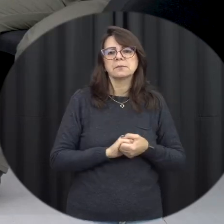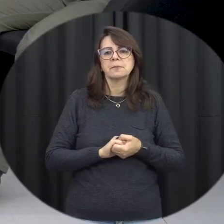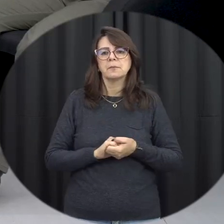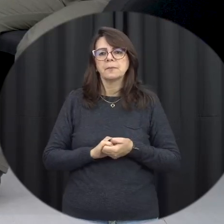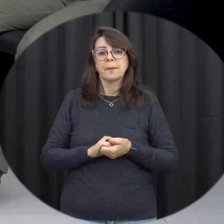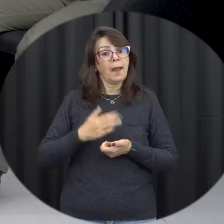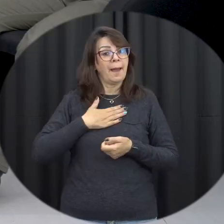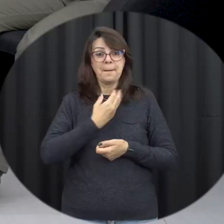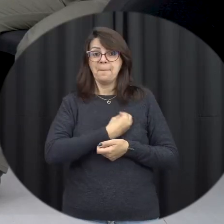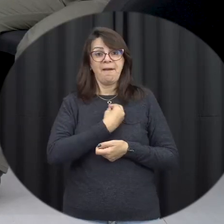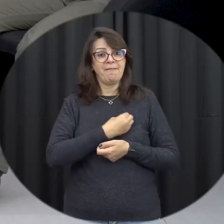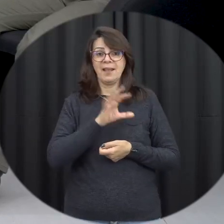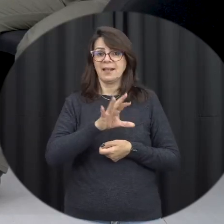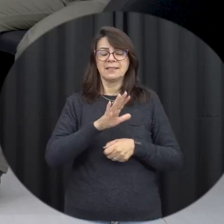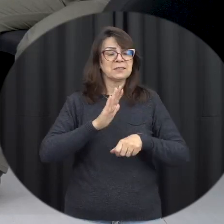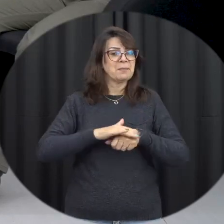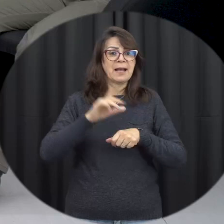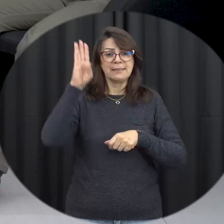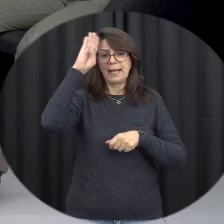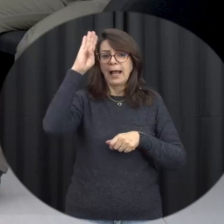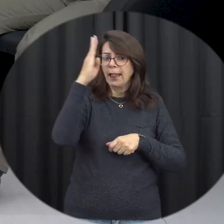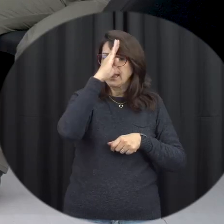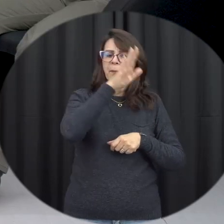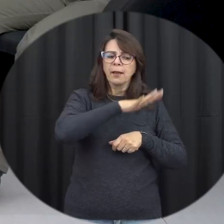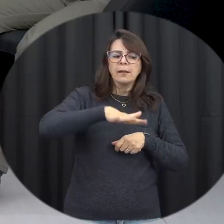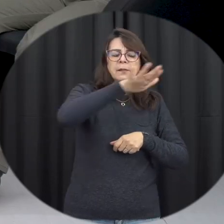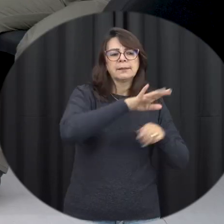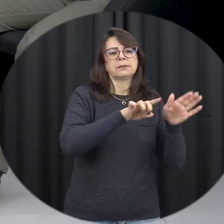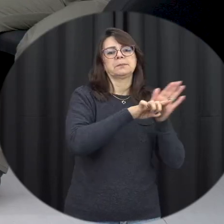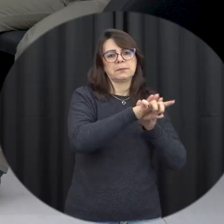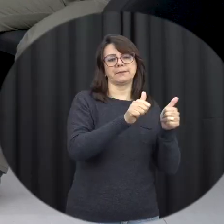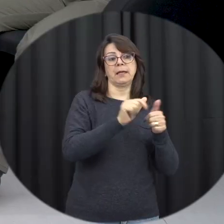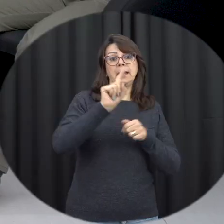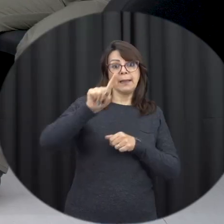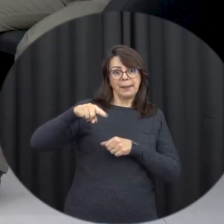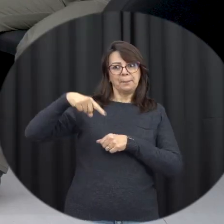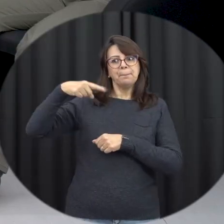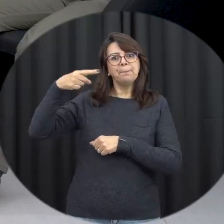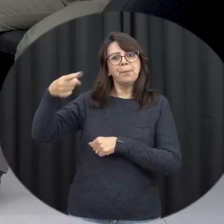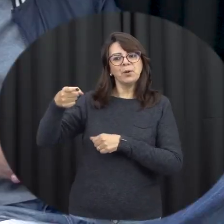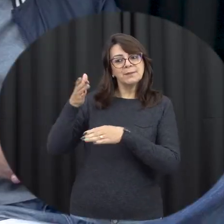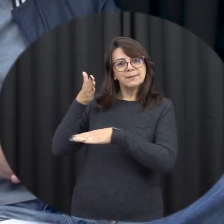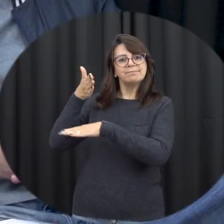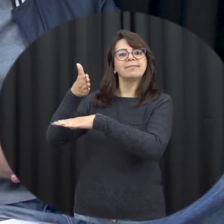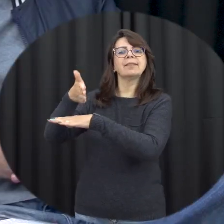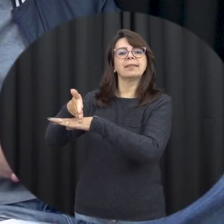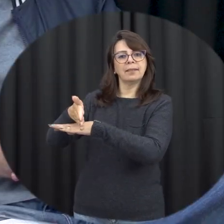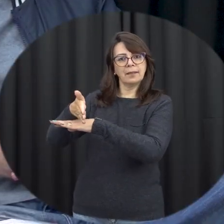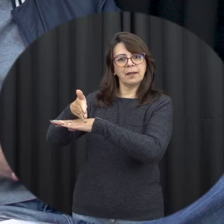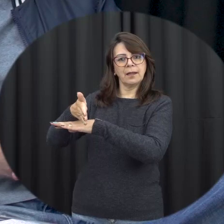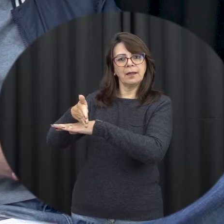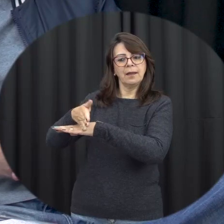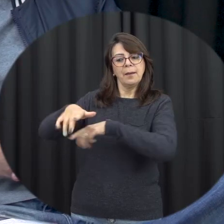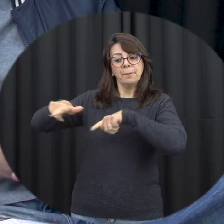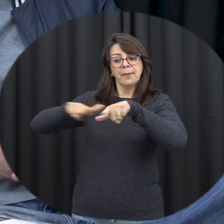A minha vida foi assim mais acadêmica em relação à pesquisa mesmo. E logo na sequência já veio